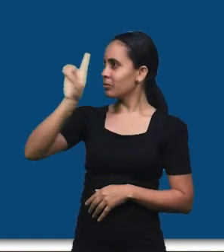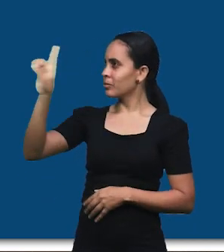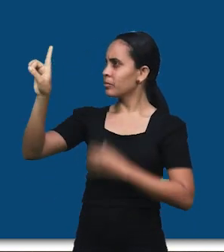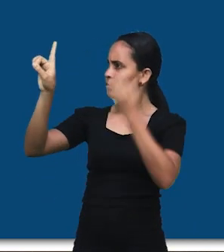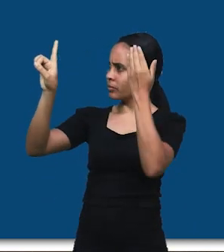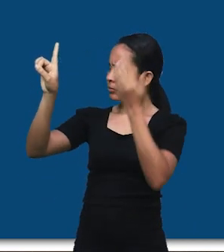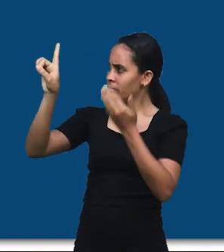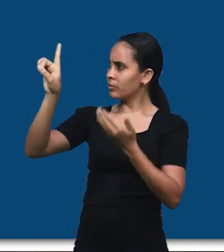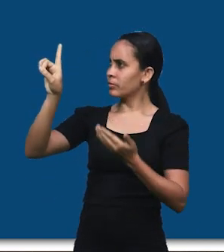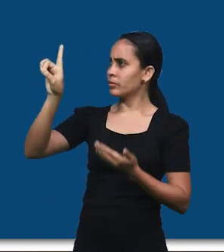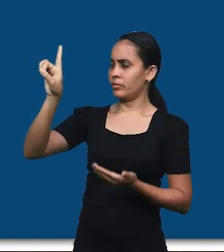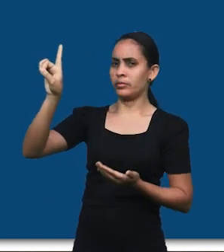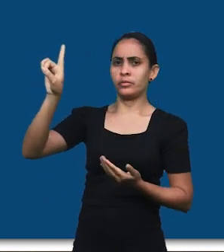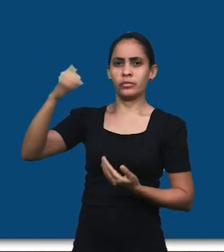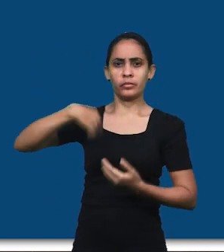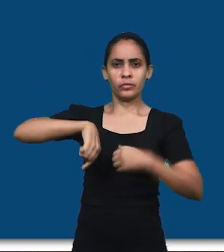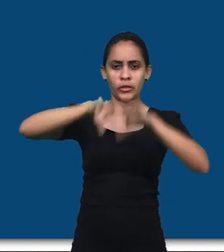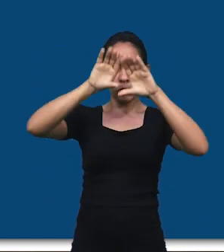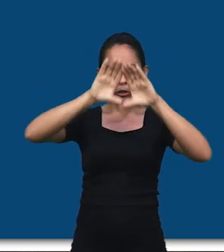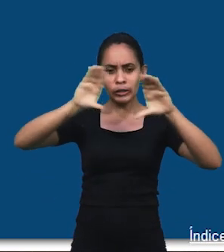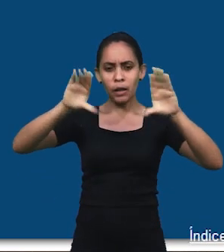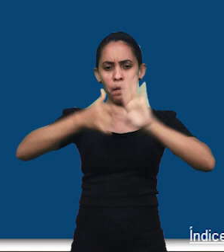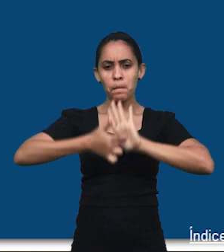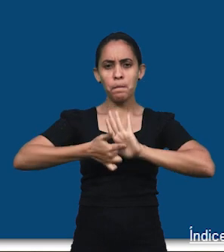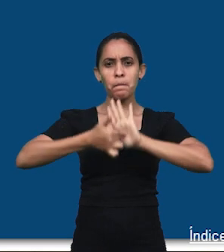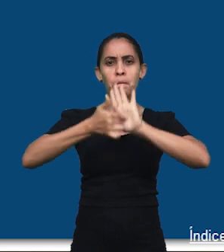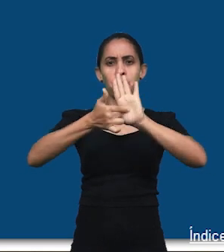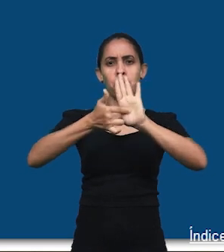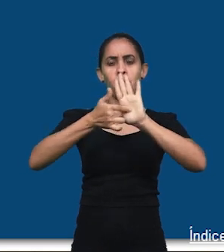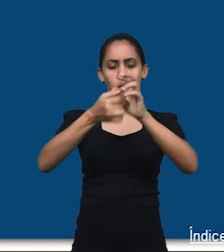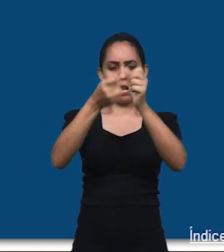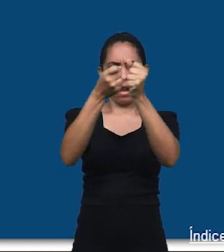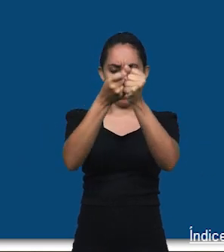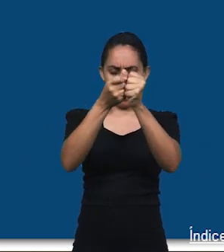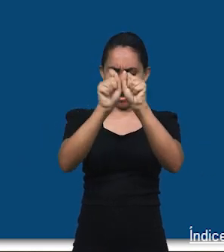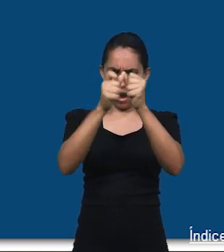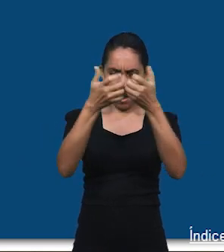teu Senhor. Os céus